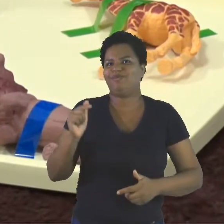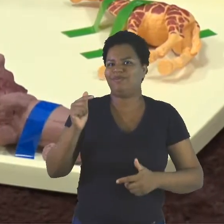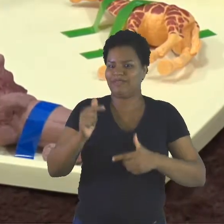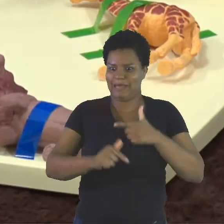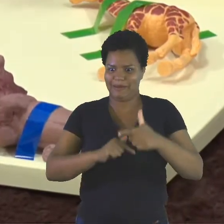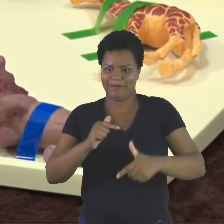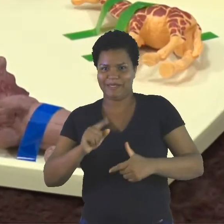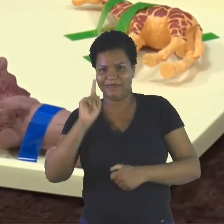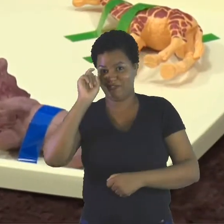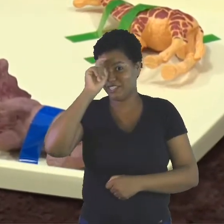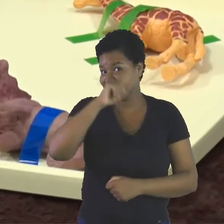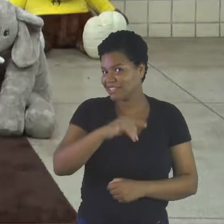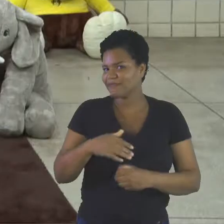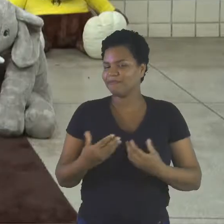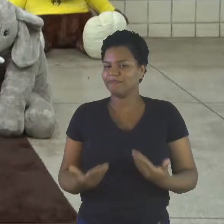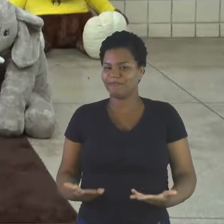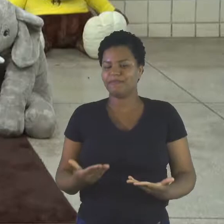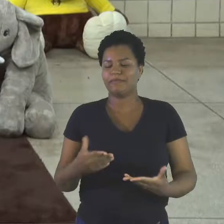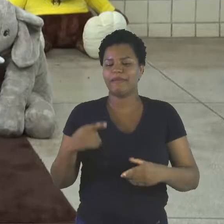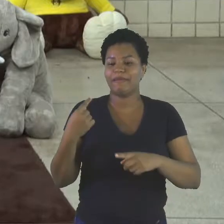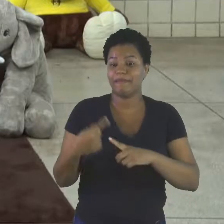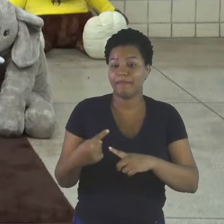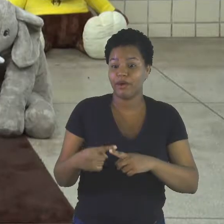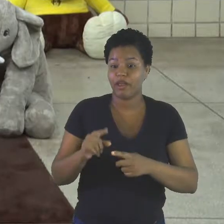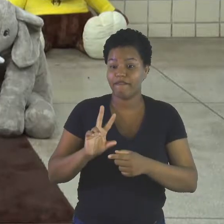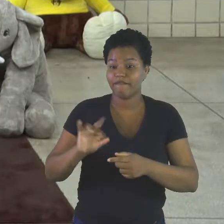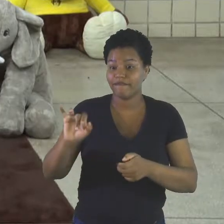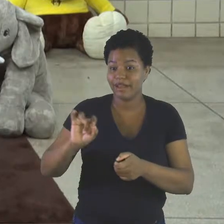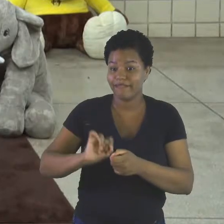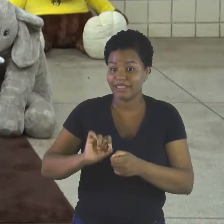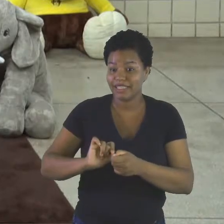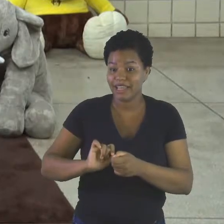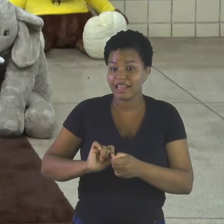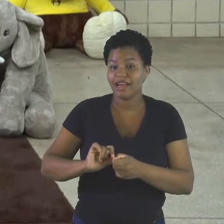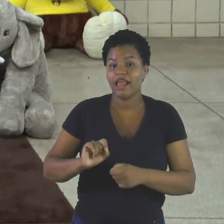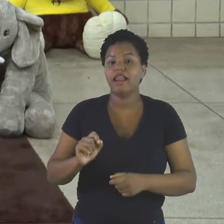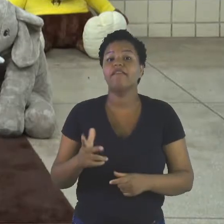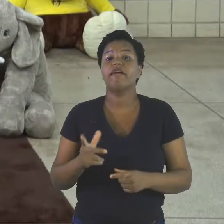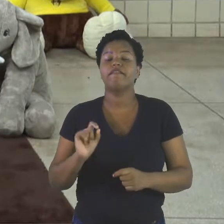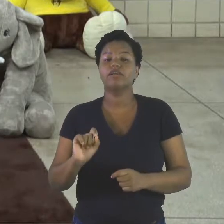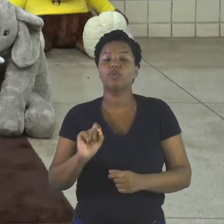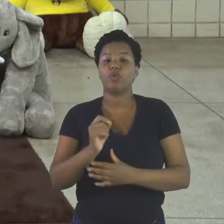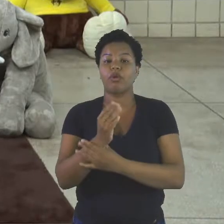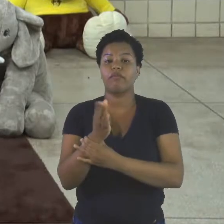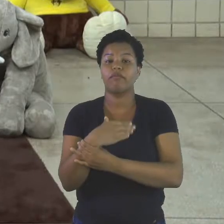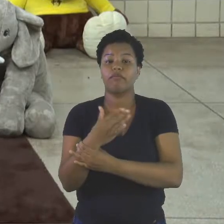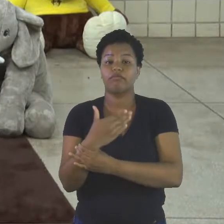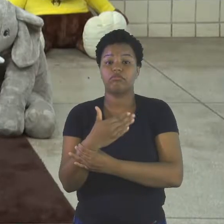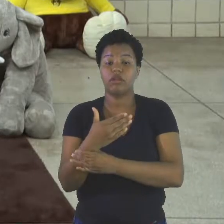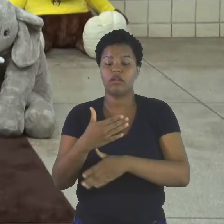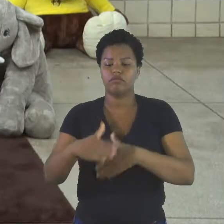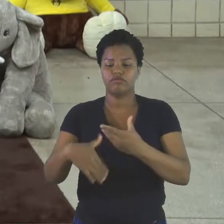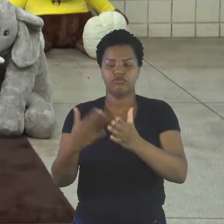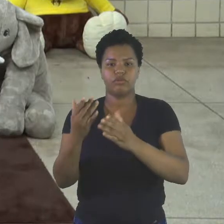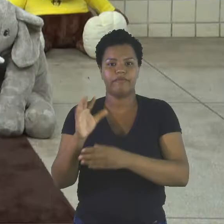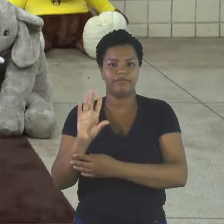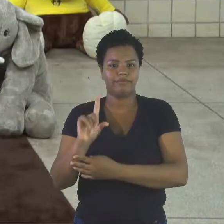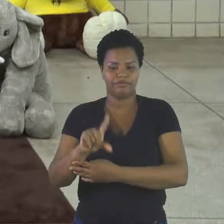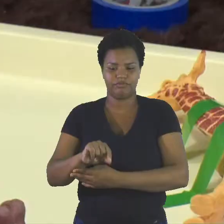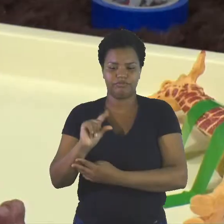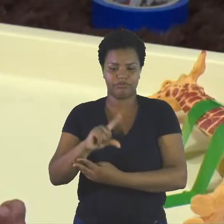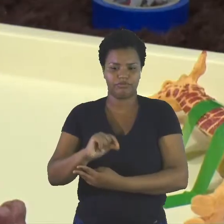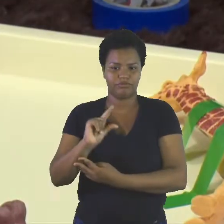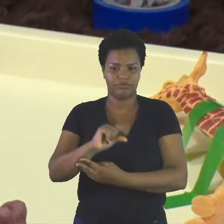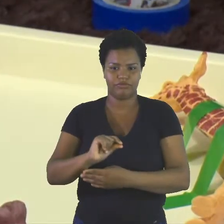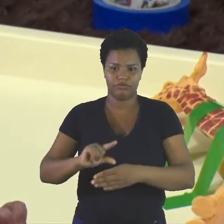tá porque isso aqui a menina que ele vai fazendo isso ele tá trabalhando a coordenação motora fina né